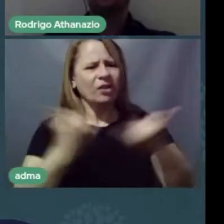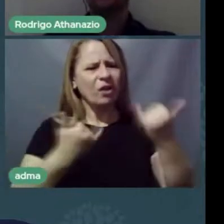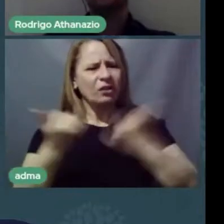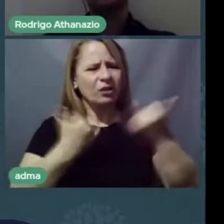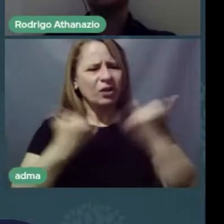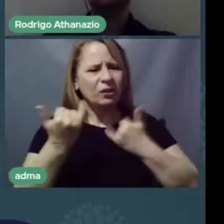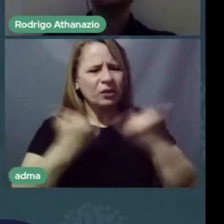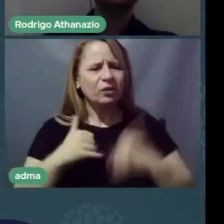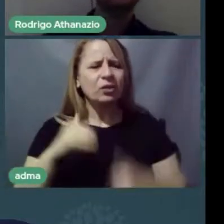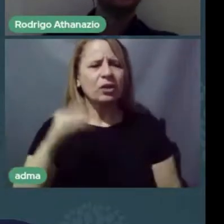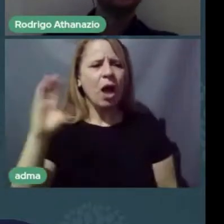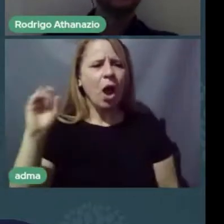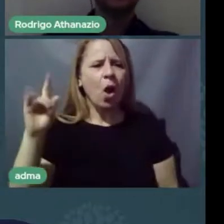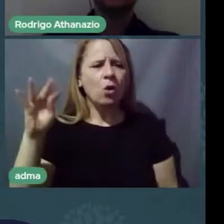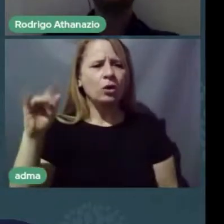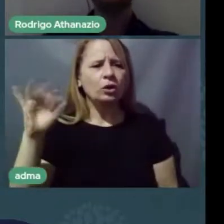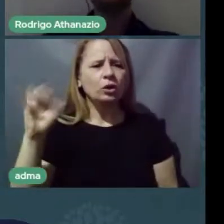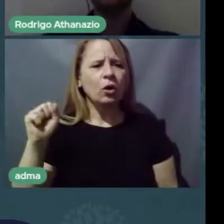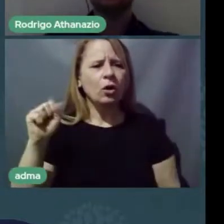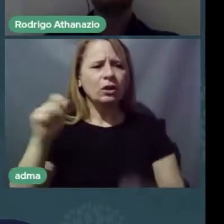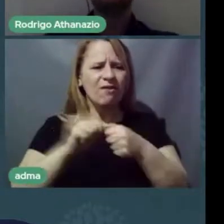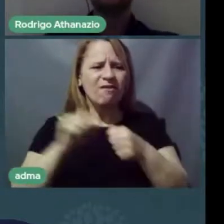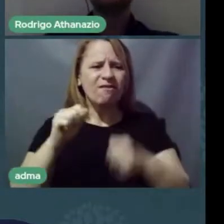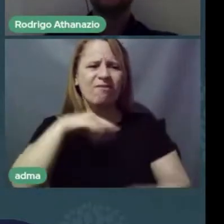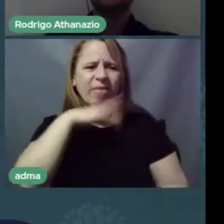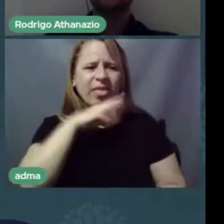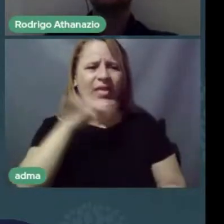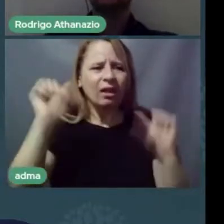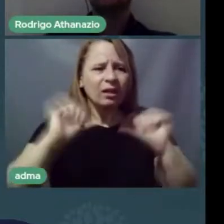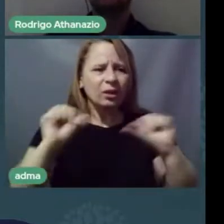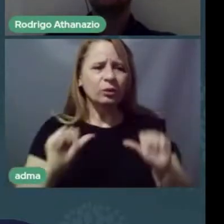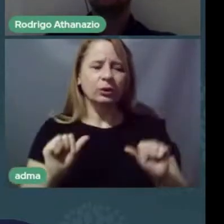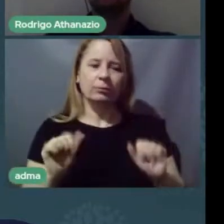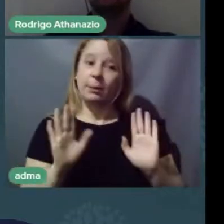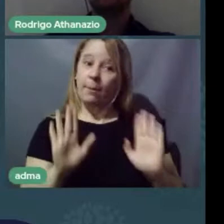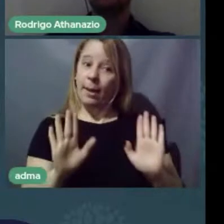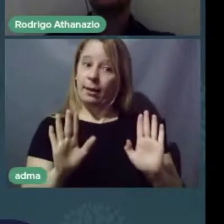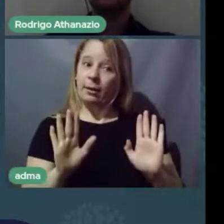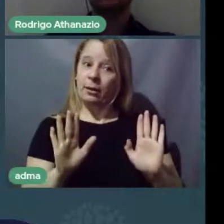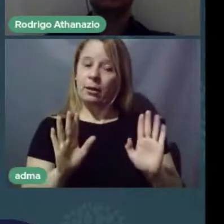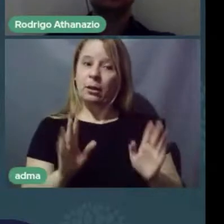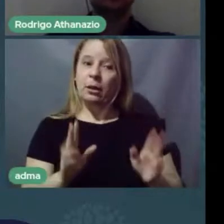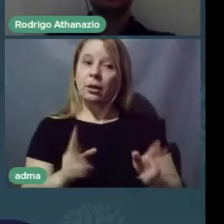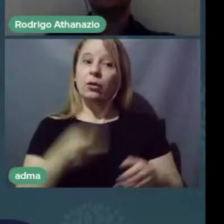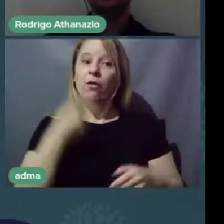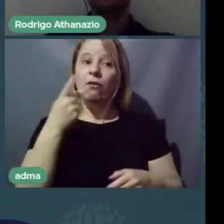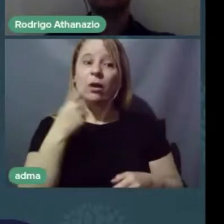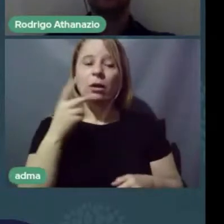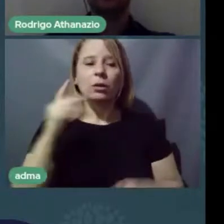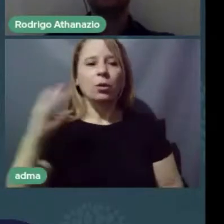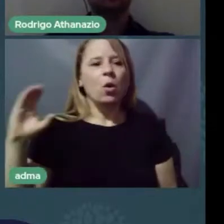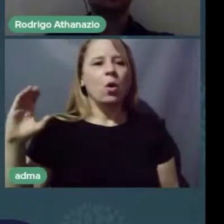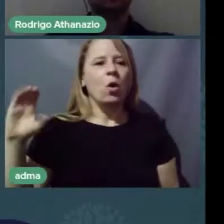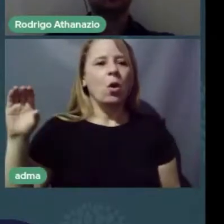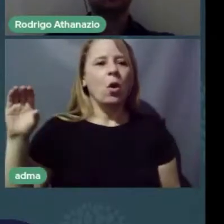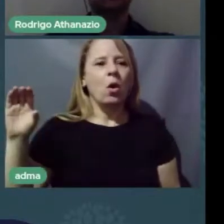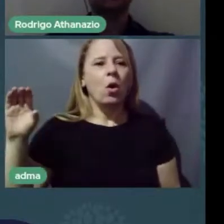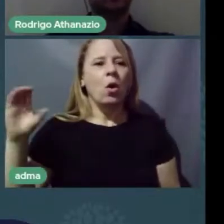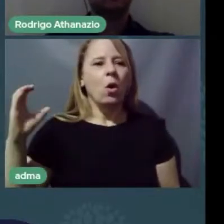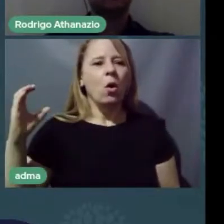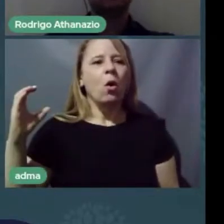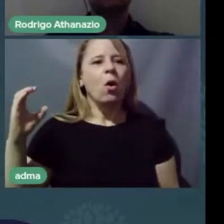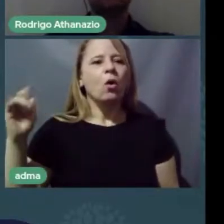mal, corticoide é uma droga que tem um monte de efeito colateral. Bom, veja, que a gente está falando de corticoide inalatório. Eu não estou falando de